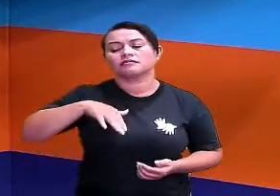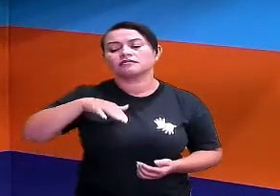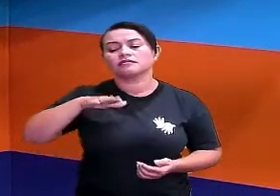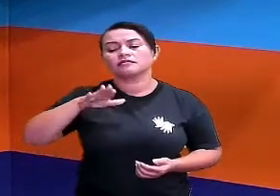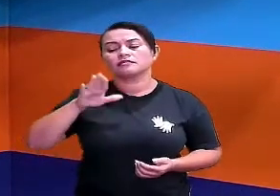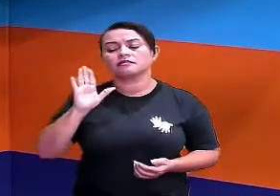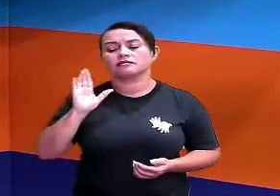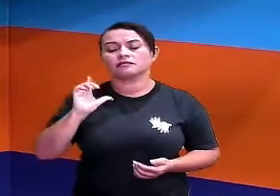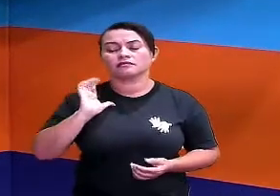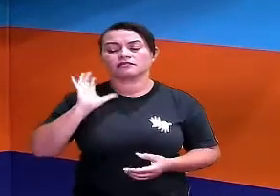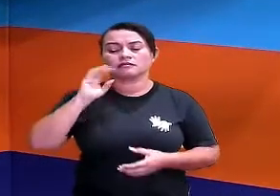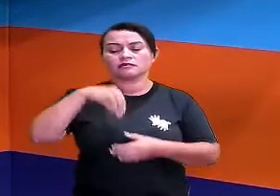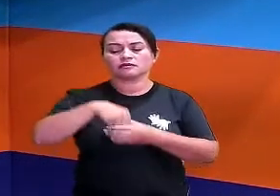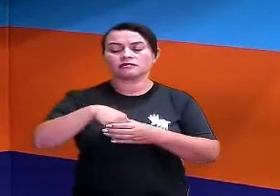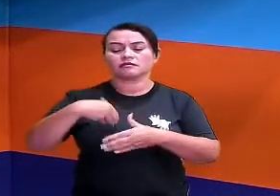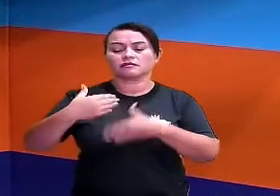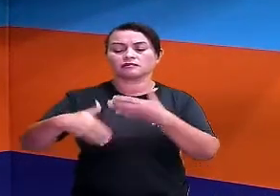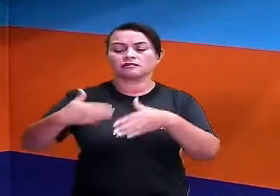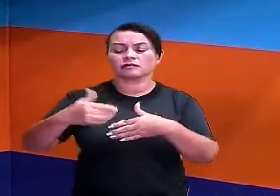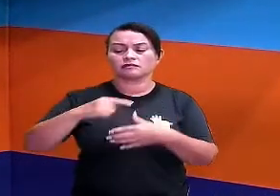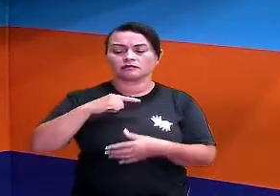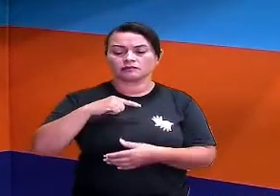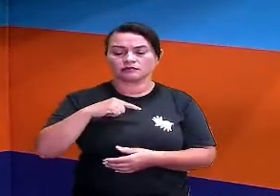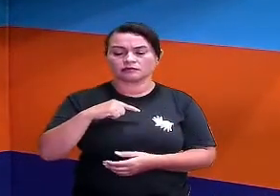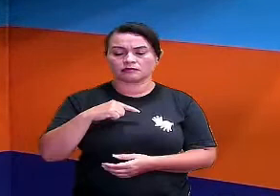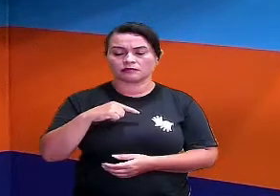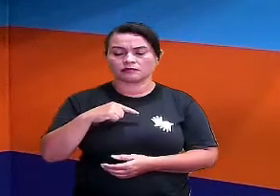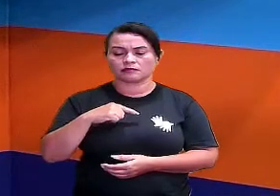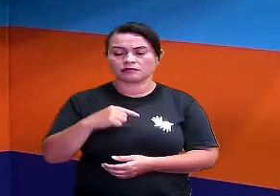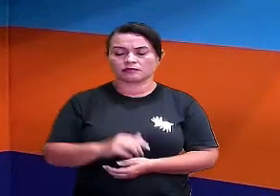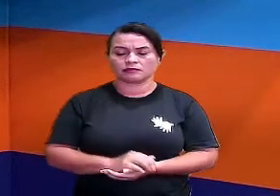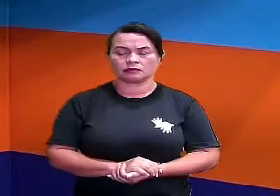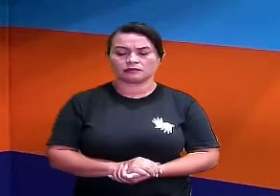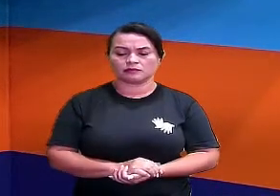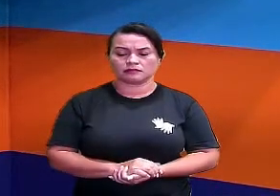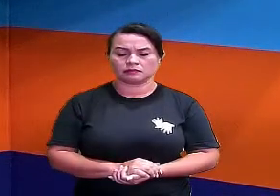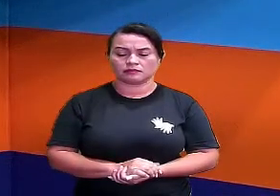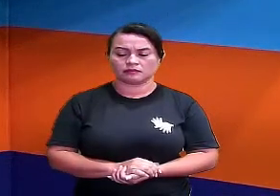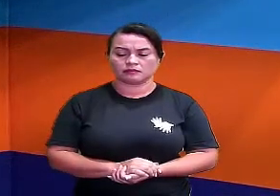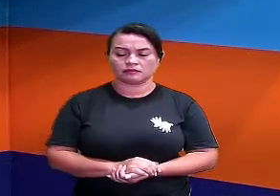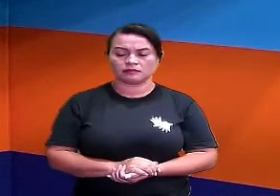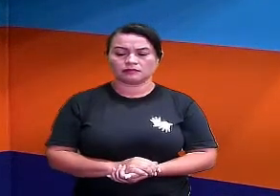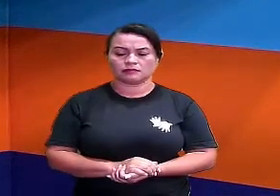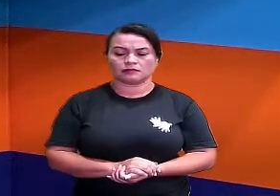aí dentro desse processo? Será que a gente tem moda aí?